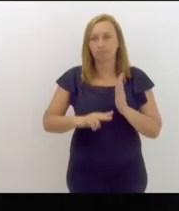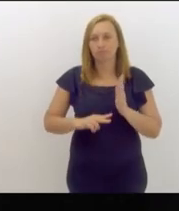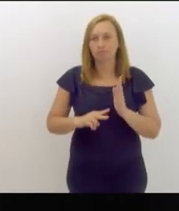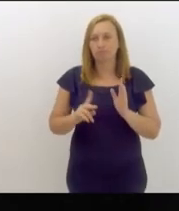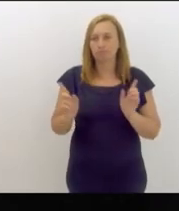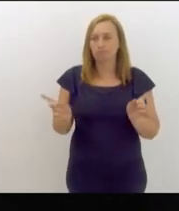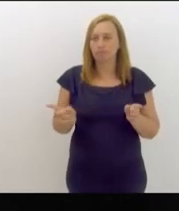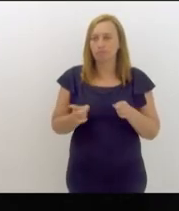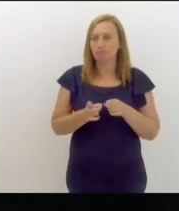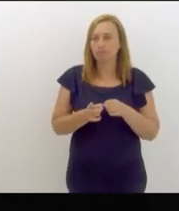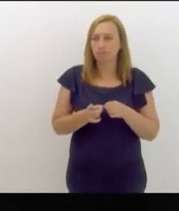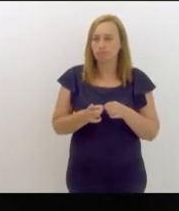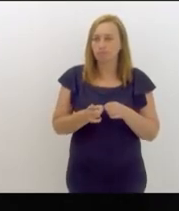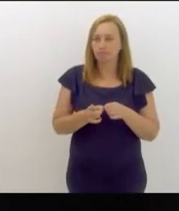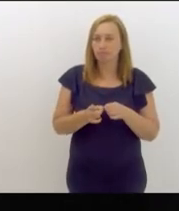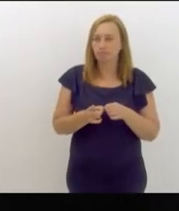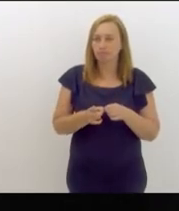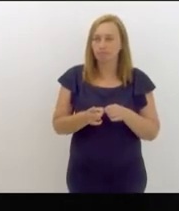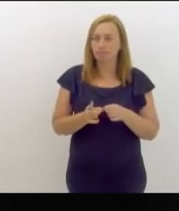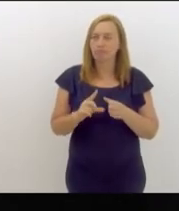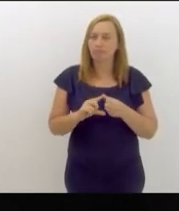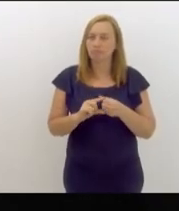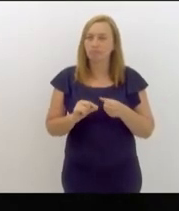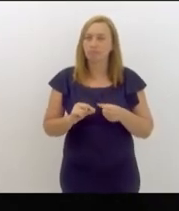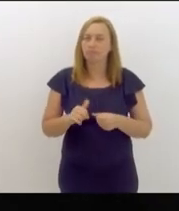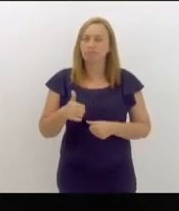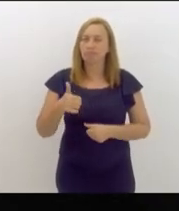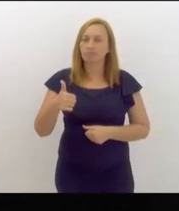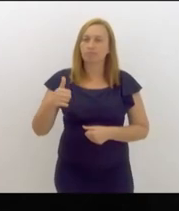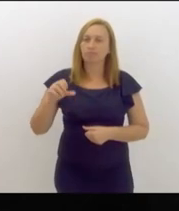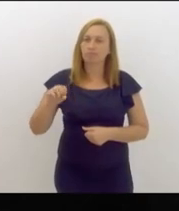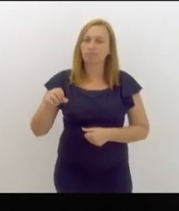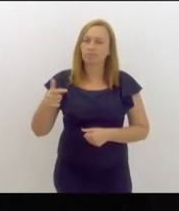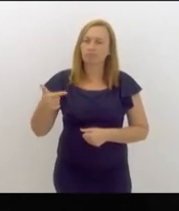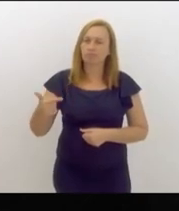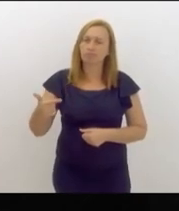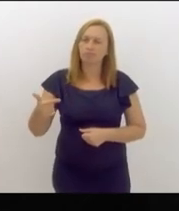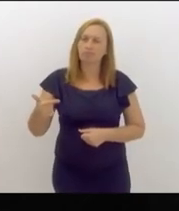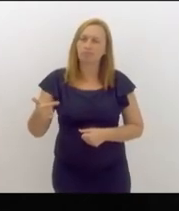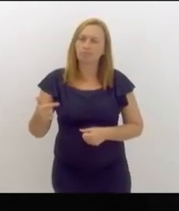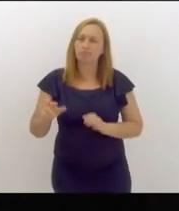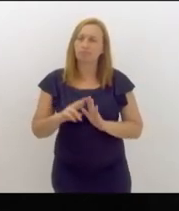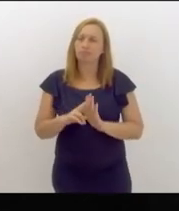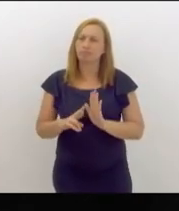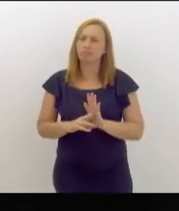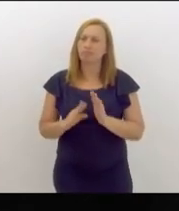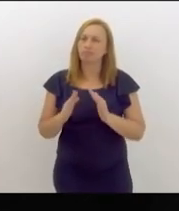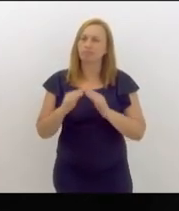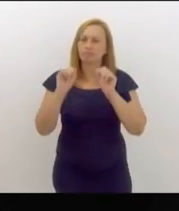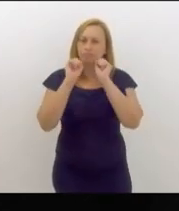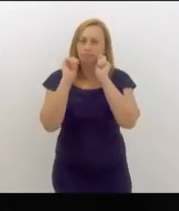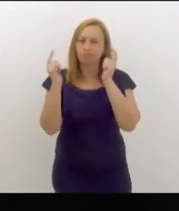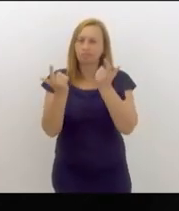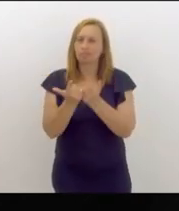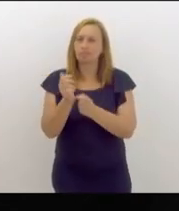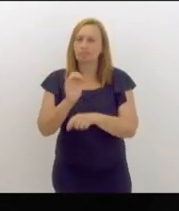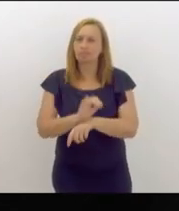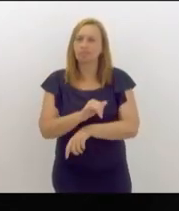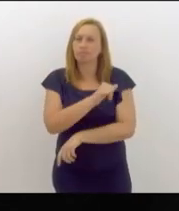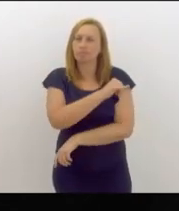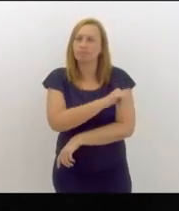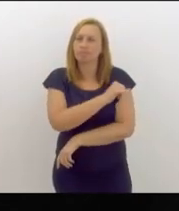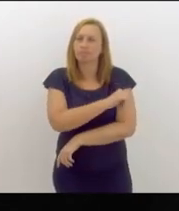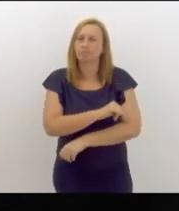curta que em conformidade com o artigo 102 do Regimento Interno Assembleia Legislativa do Estado do Rio de Janeiro